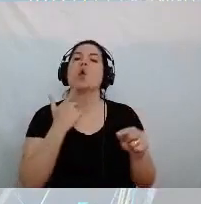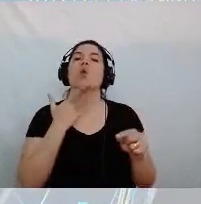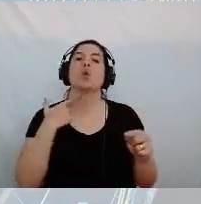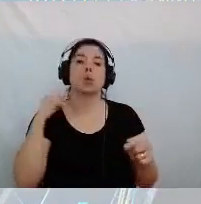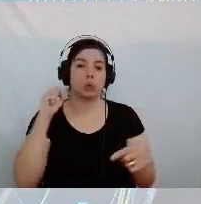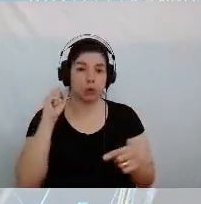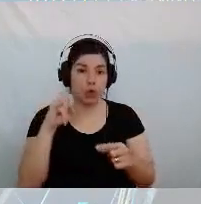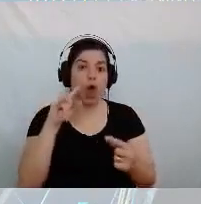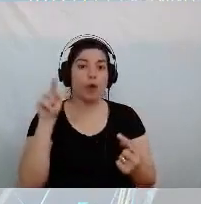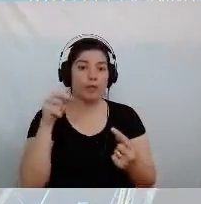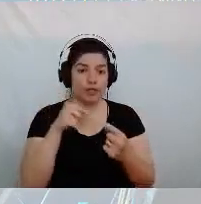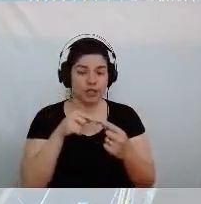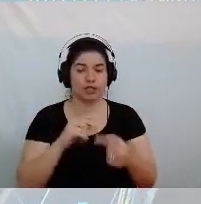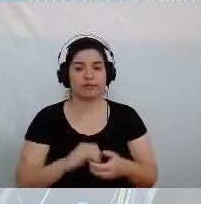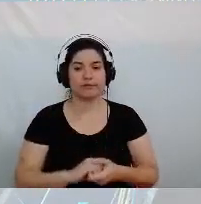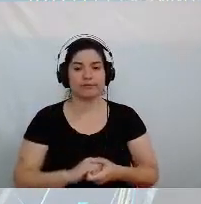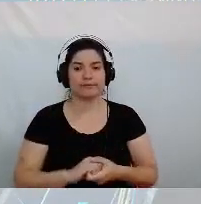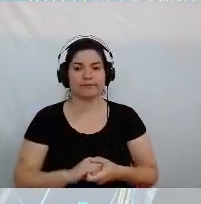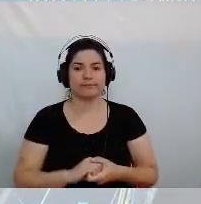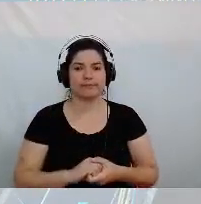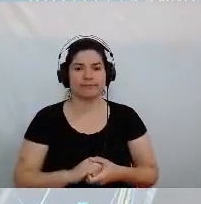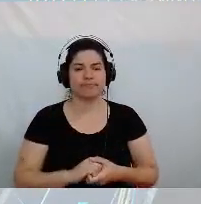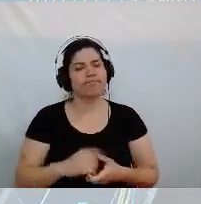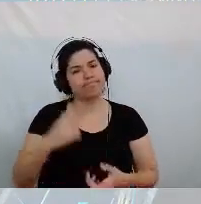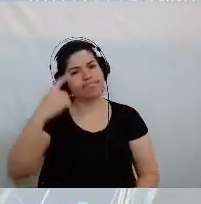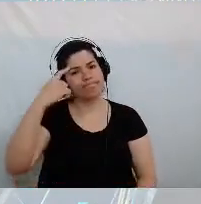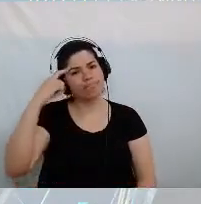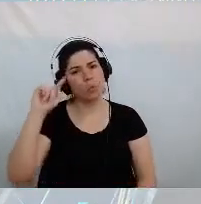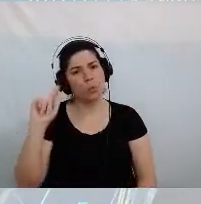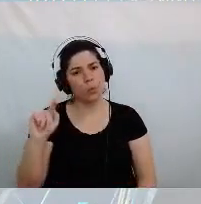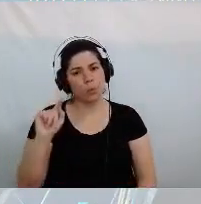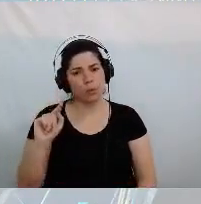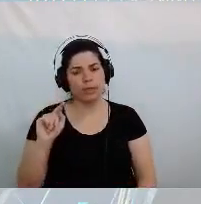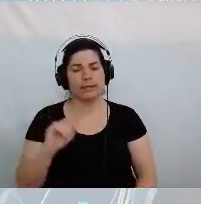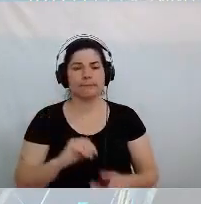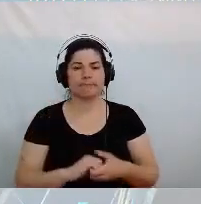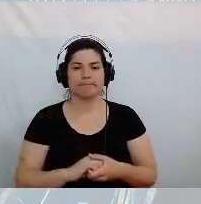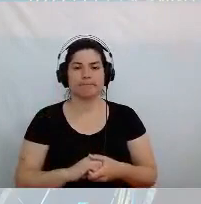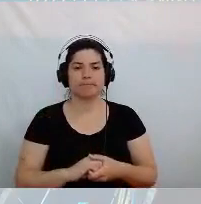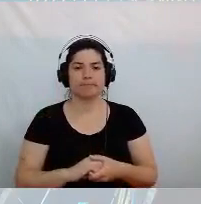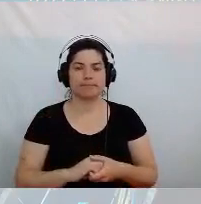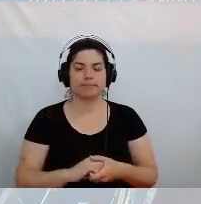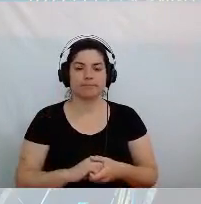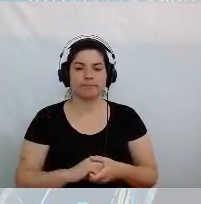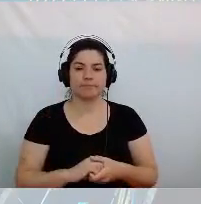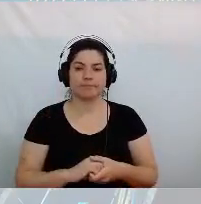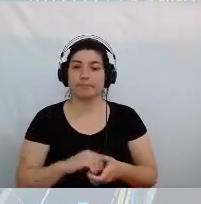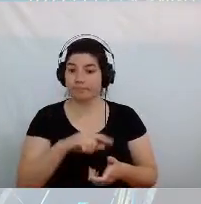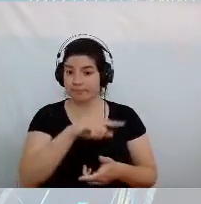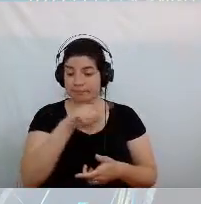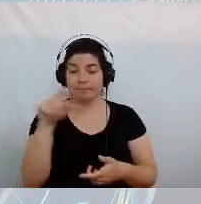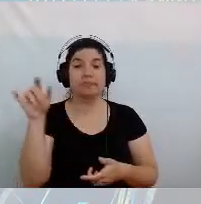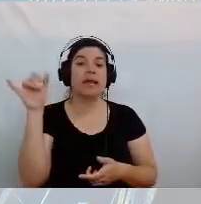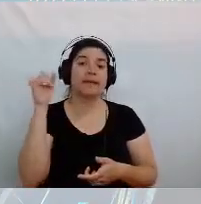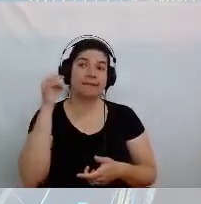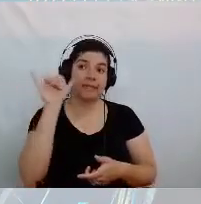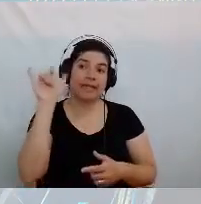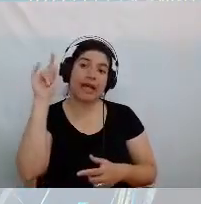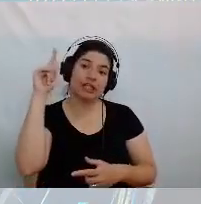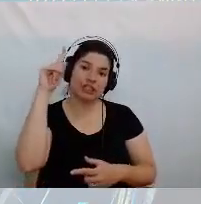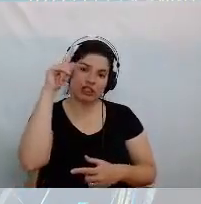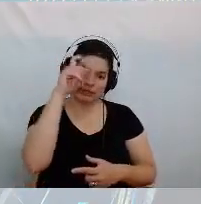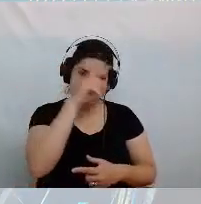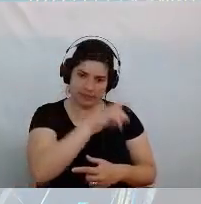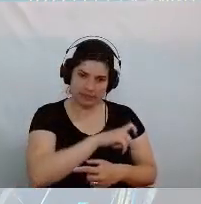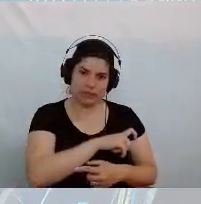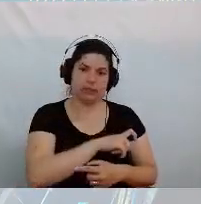Então como que a gente tem aqui como Insight tá e a Insight é você combater a complexidade é quando